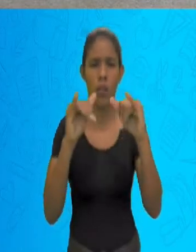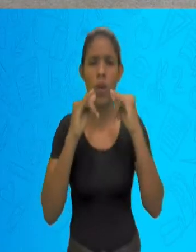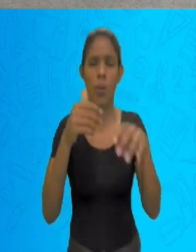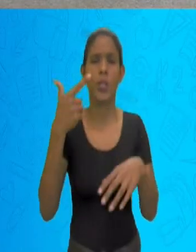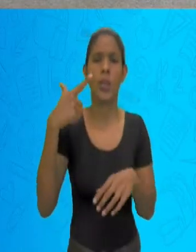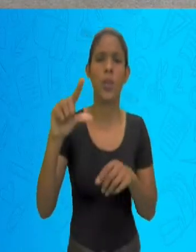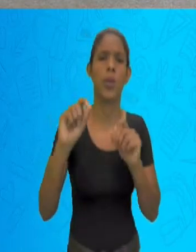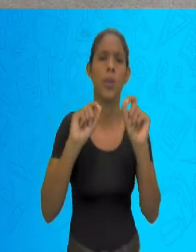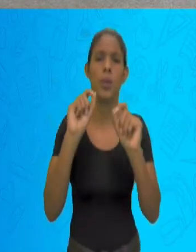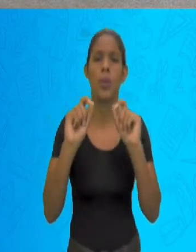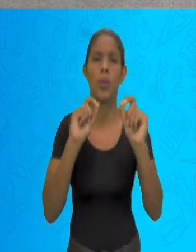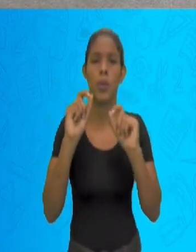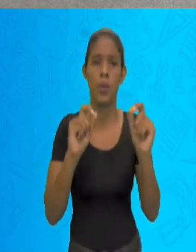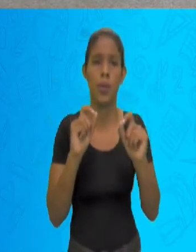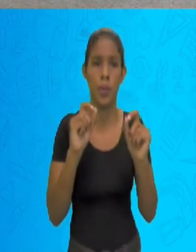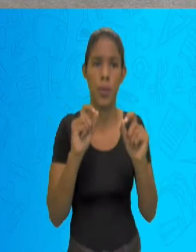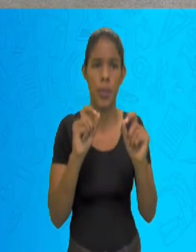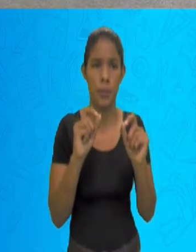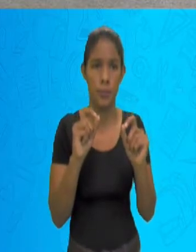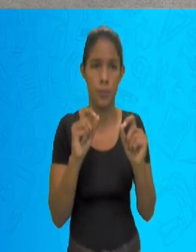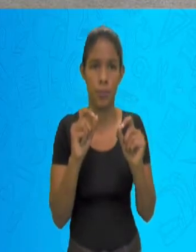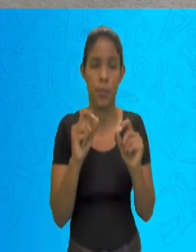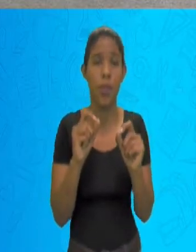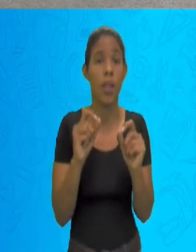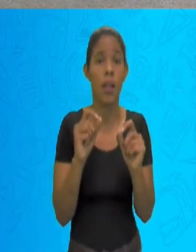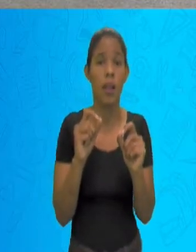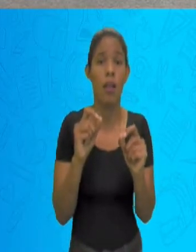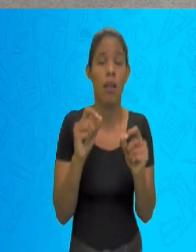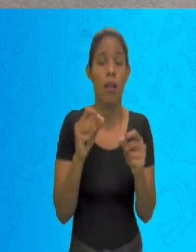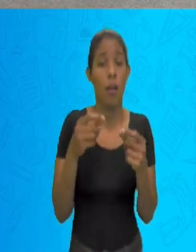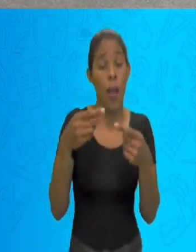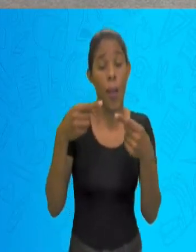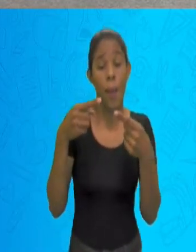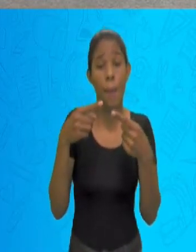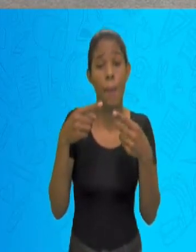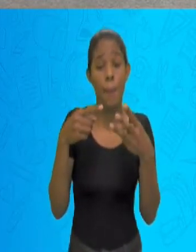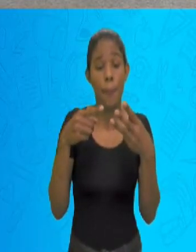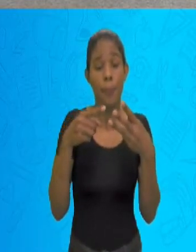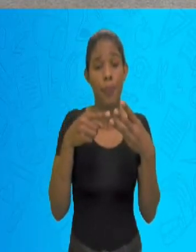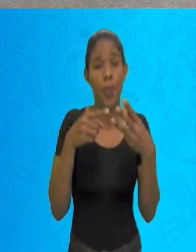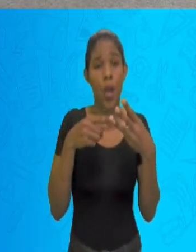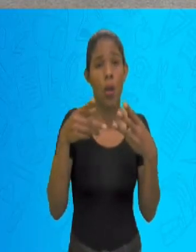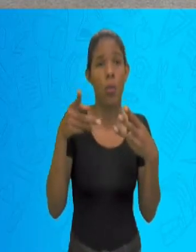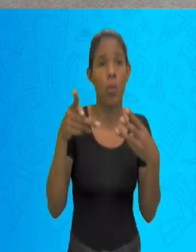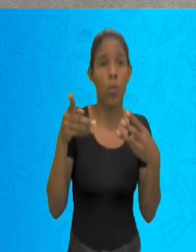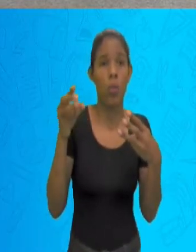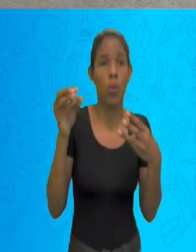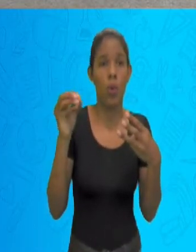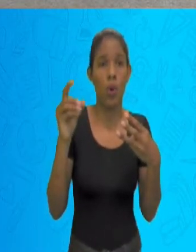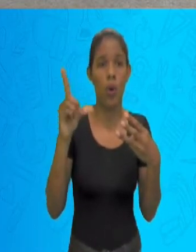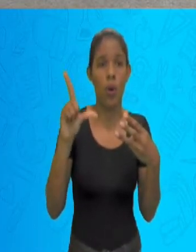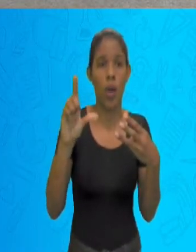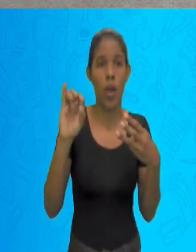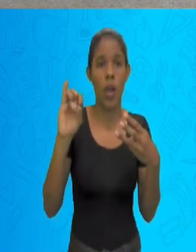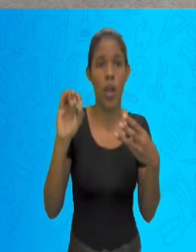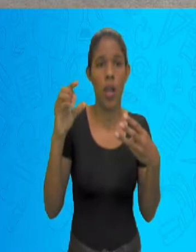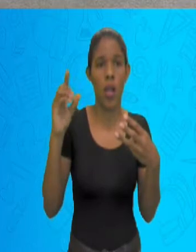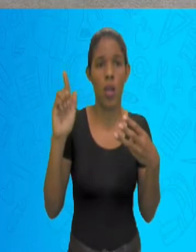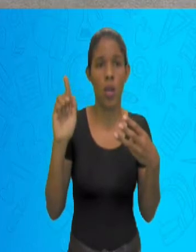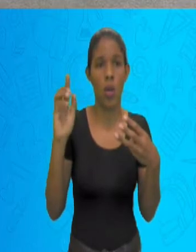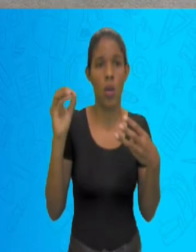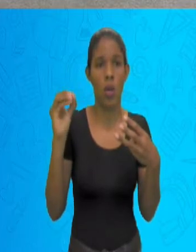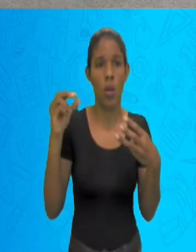é que é poligonal. O que é poligonal? Um polígono é uma figura fechada